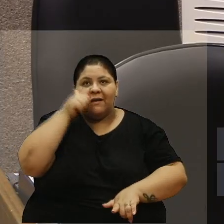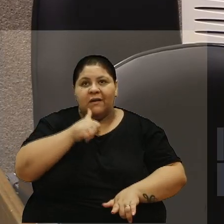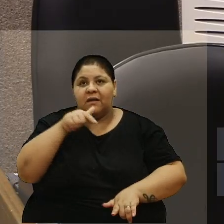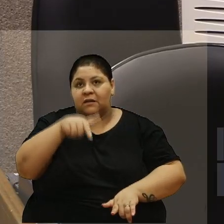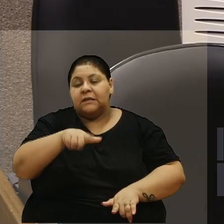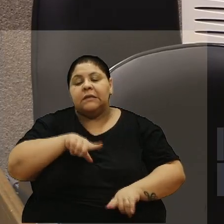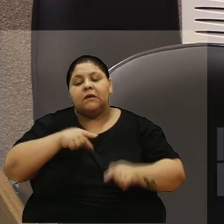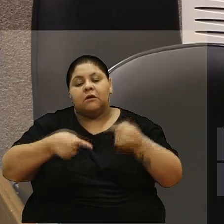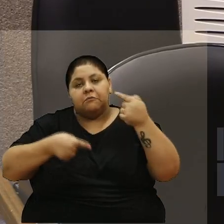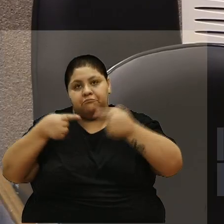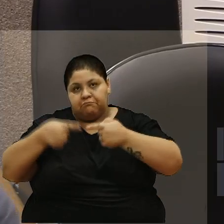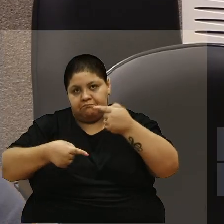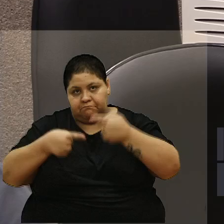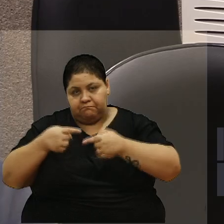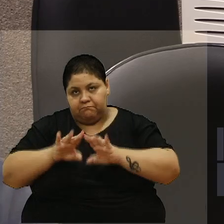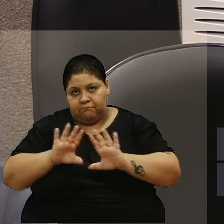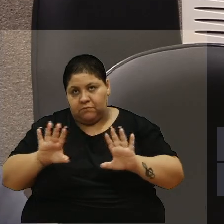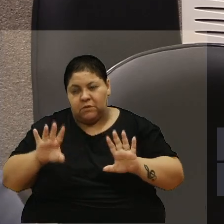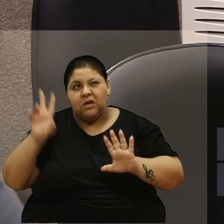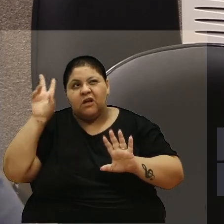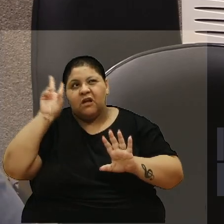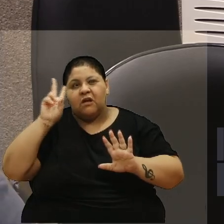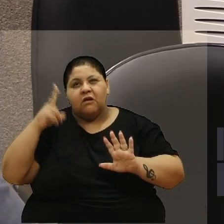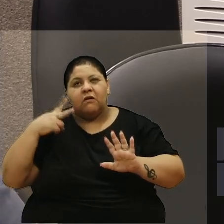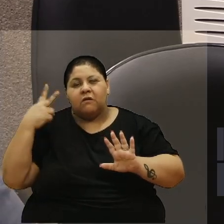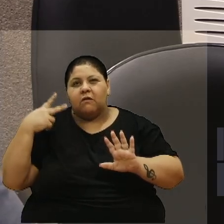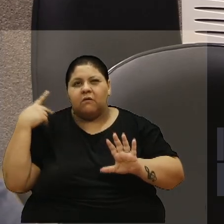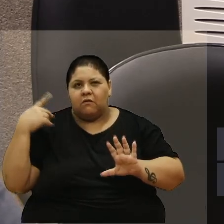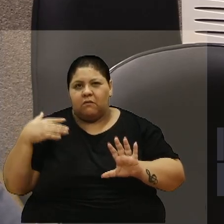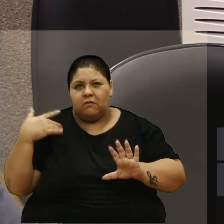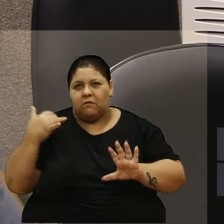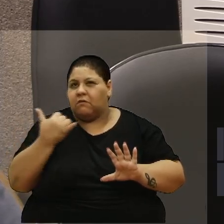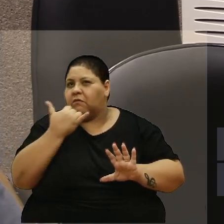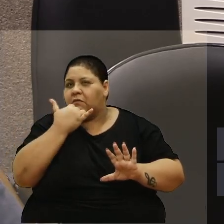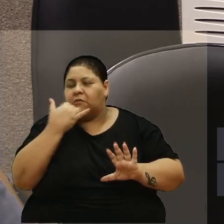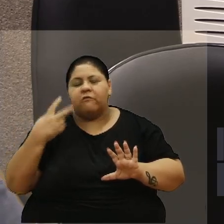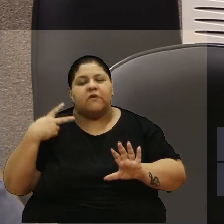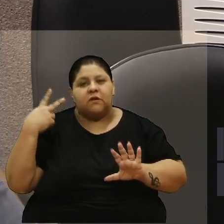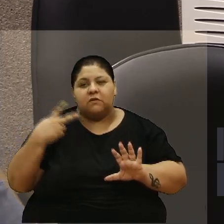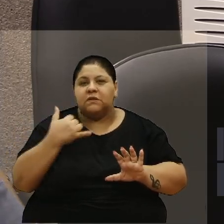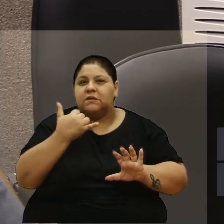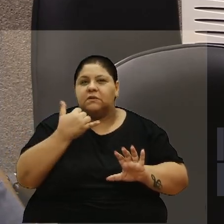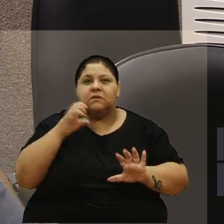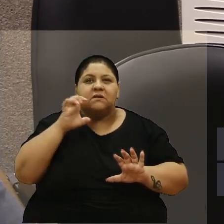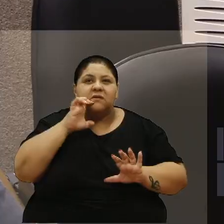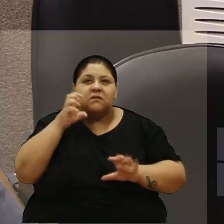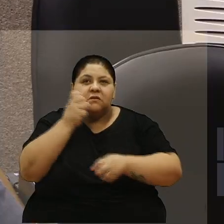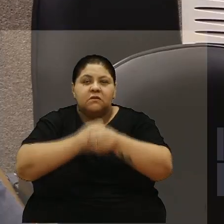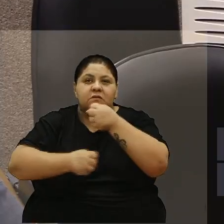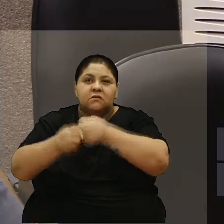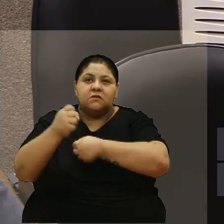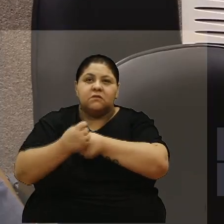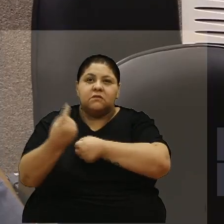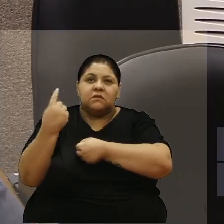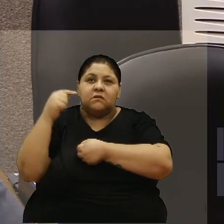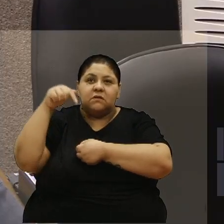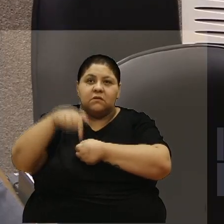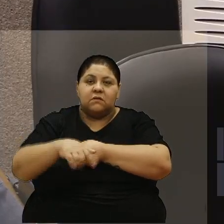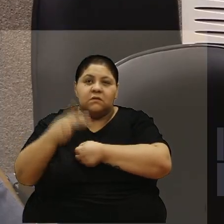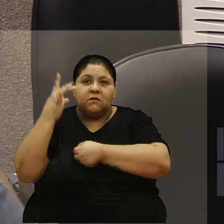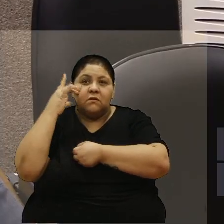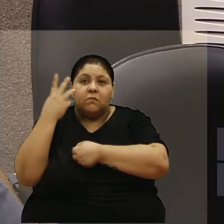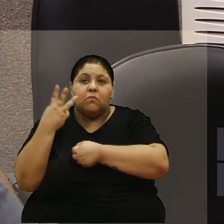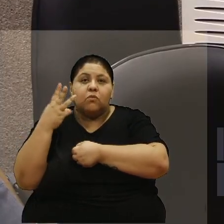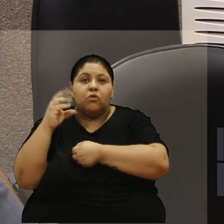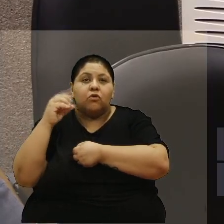ser debatido. E eu me lembrei, vereadora Estela, do ano passado, quando eu estive aqui por 30